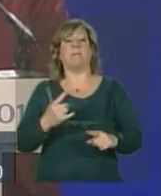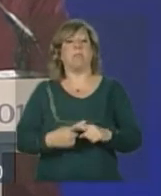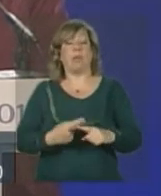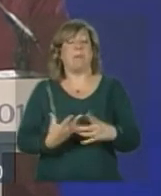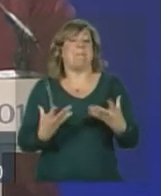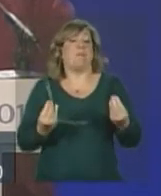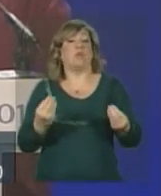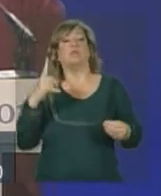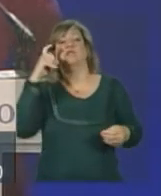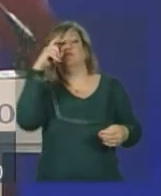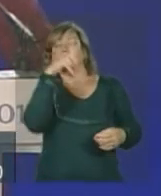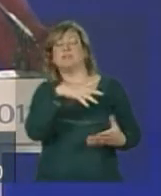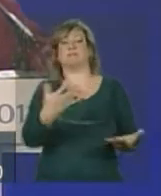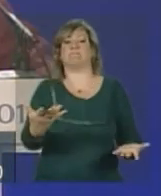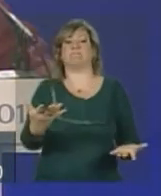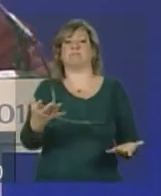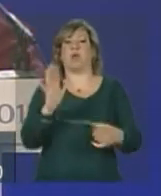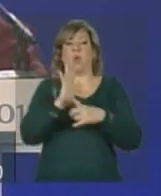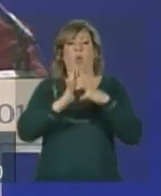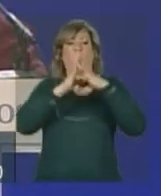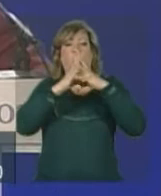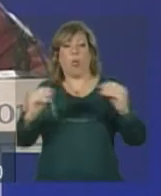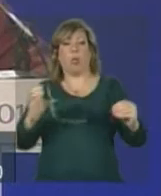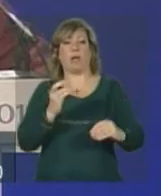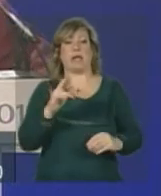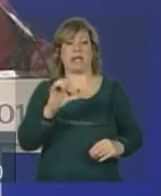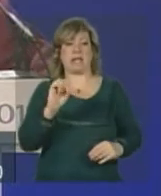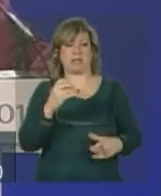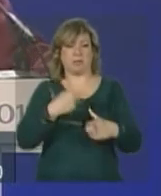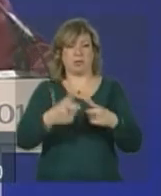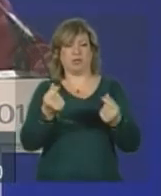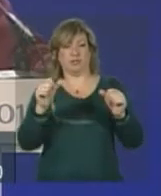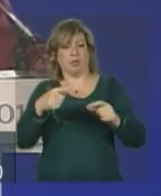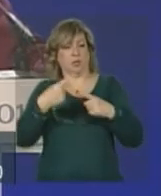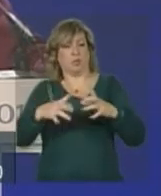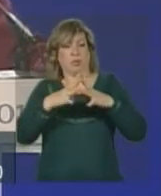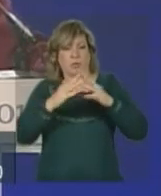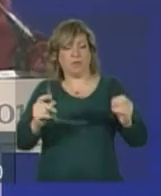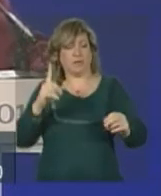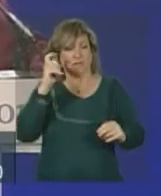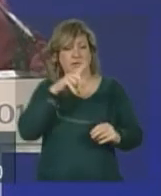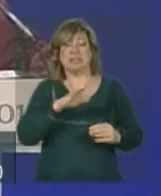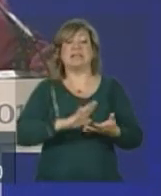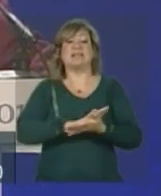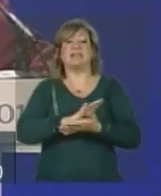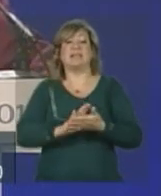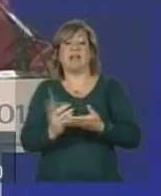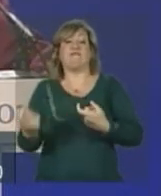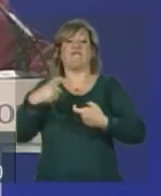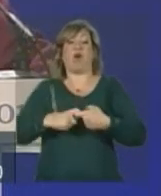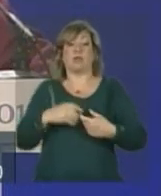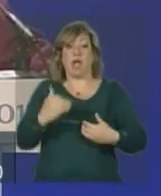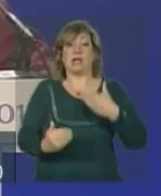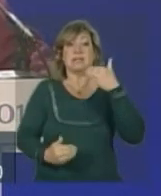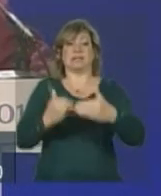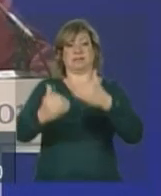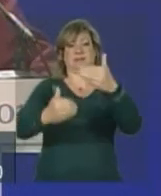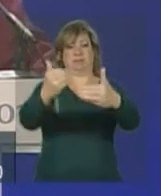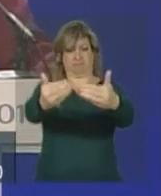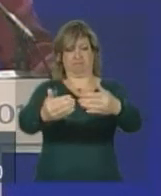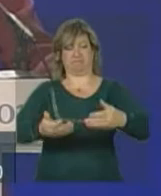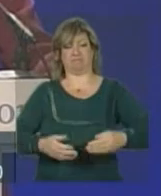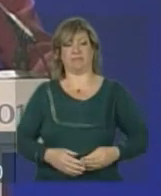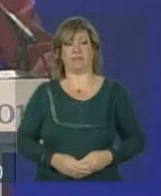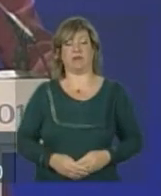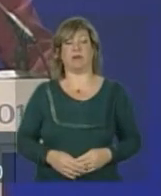haver uma recuperação em relação à crise sem processo de retomada do crescimento.